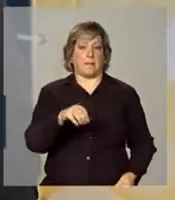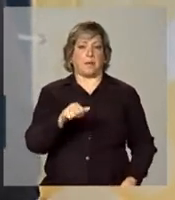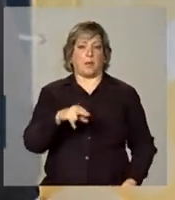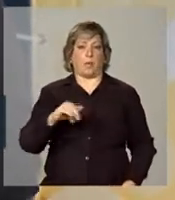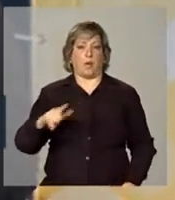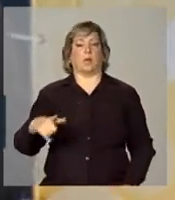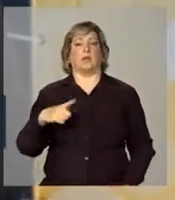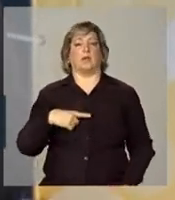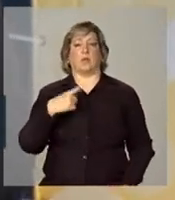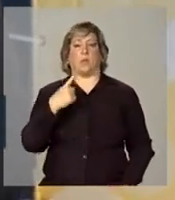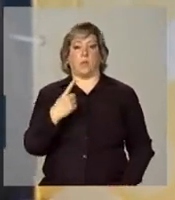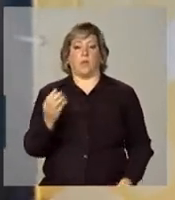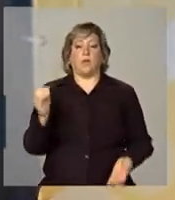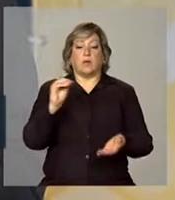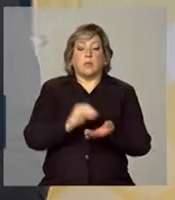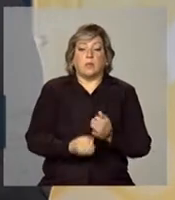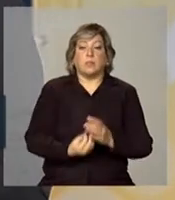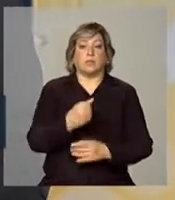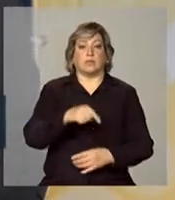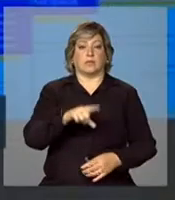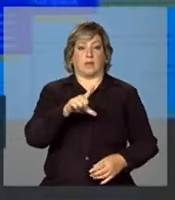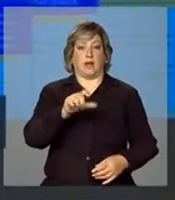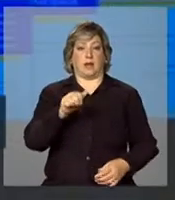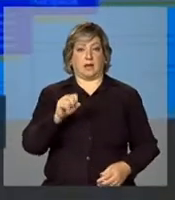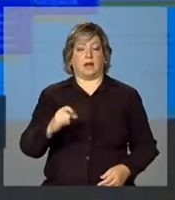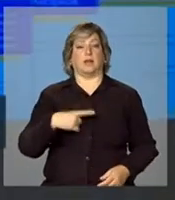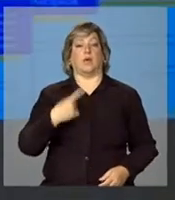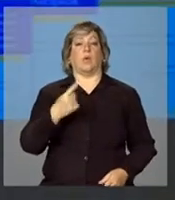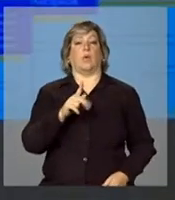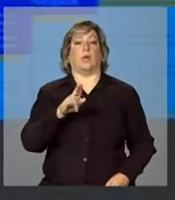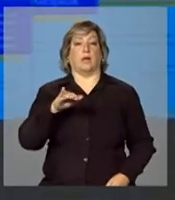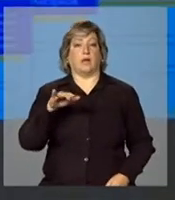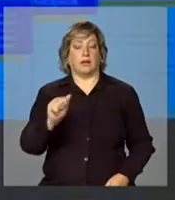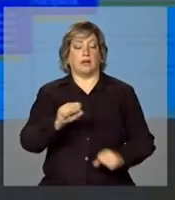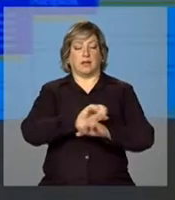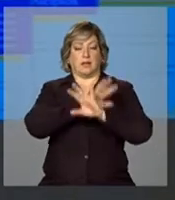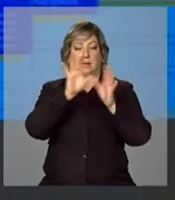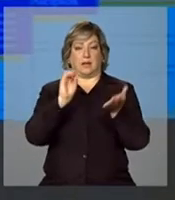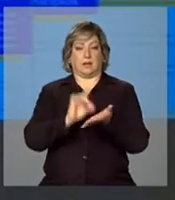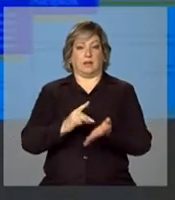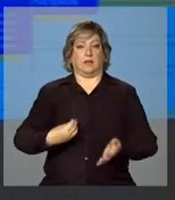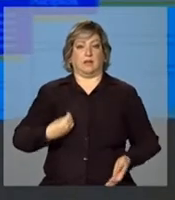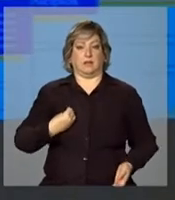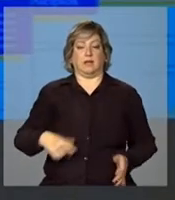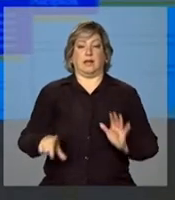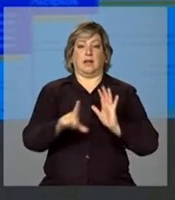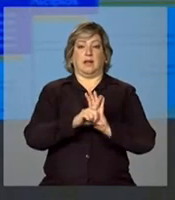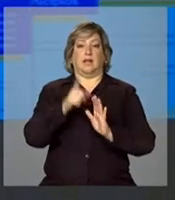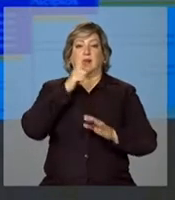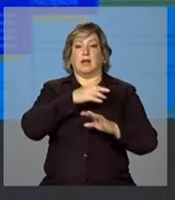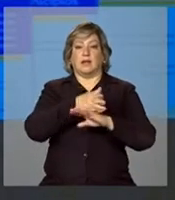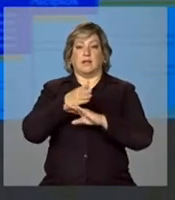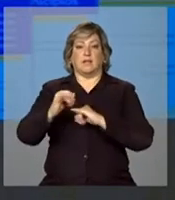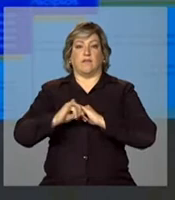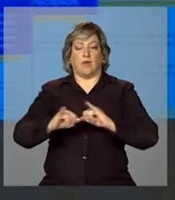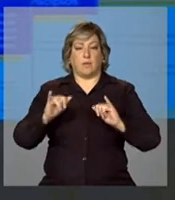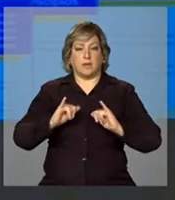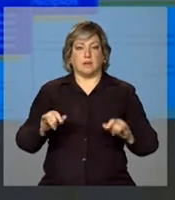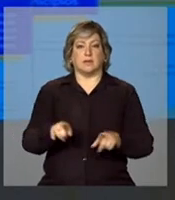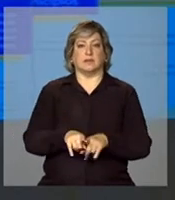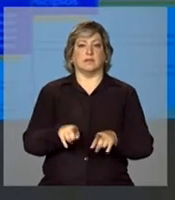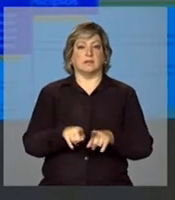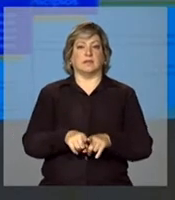de implementação da LAI, um guia de transparência ativa para a lei de acesso à informação, para atender